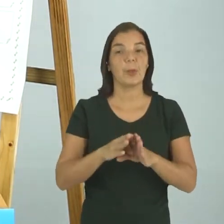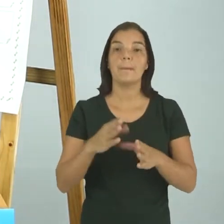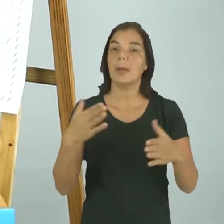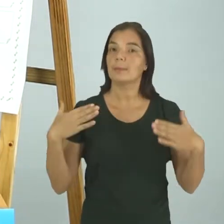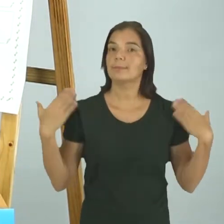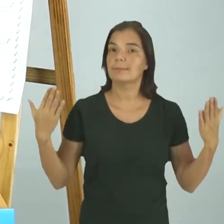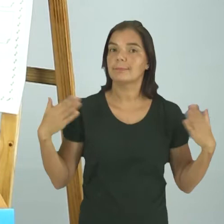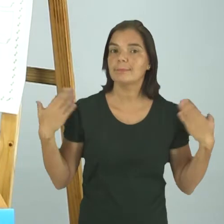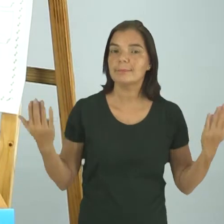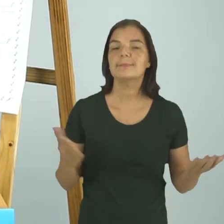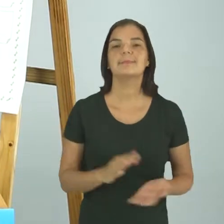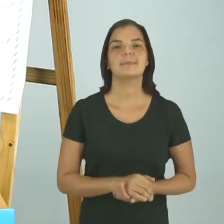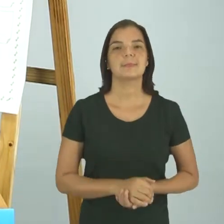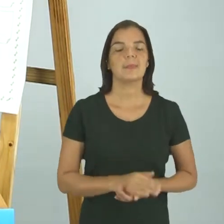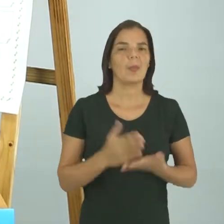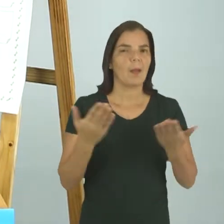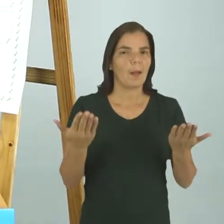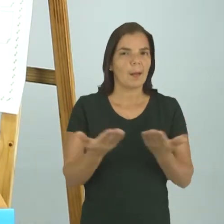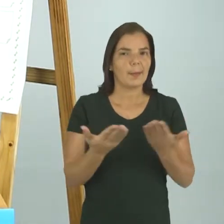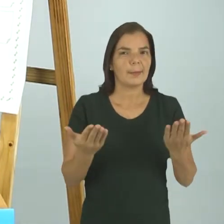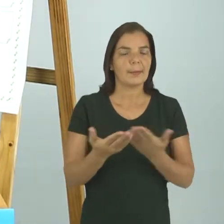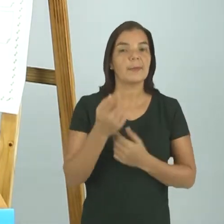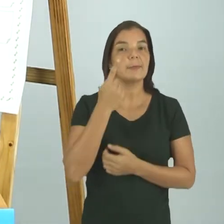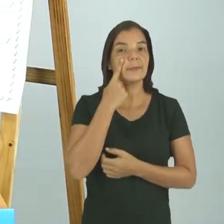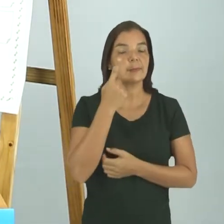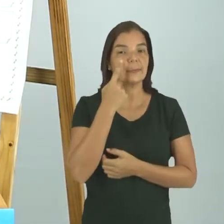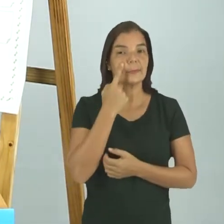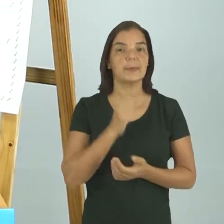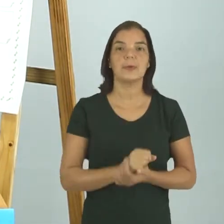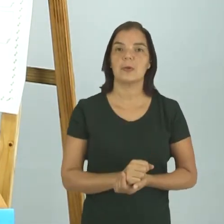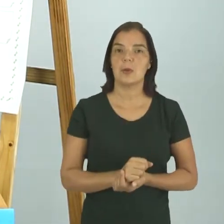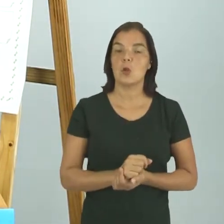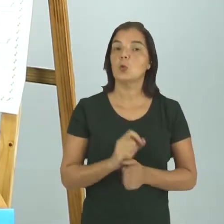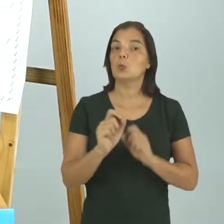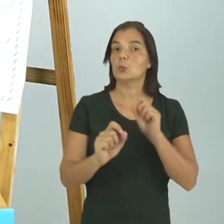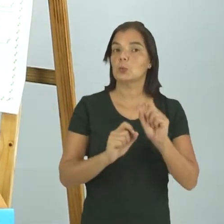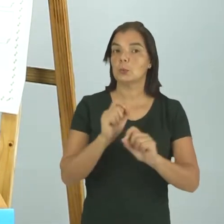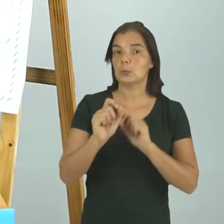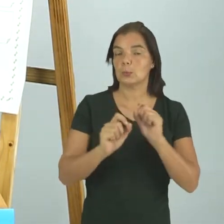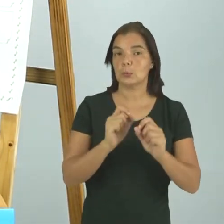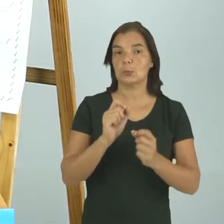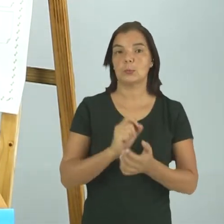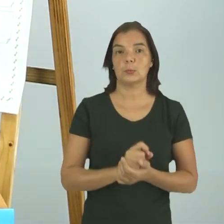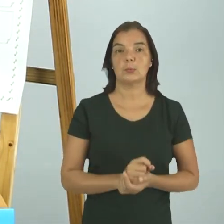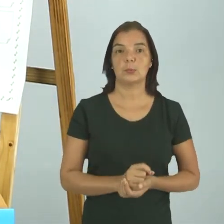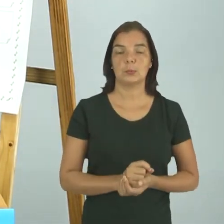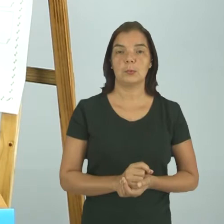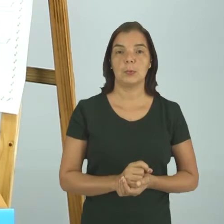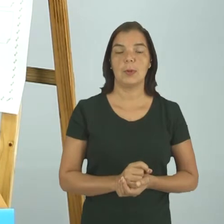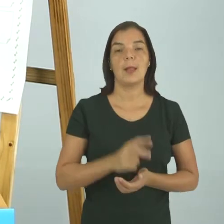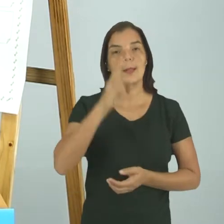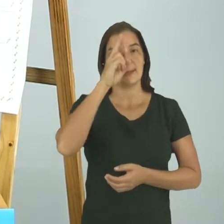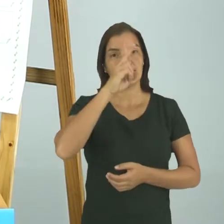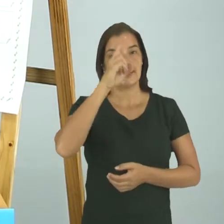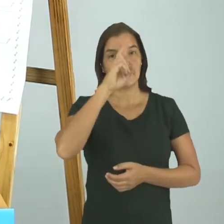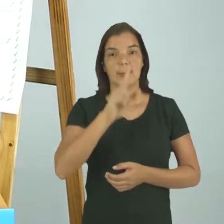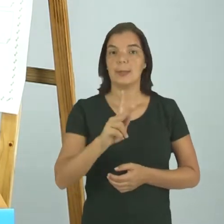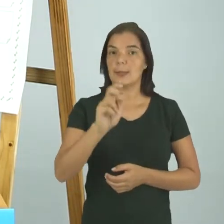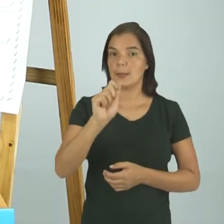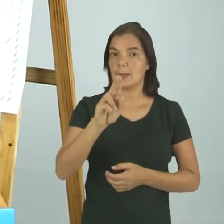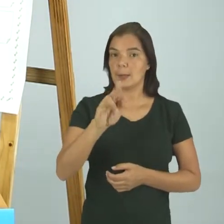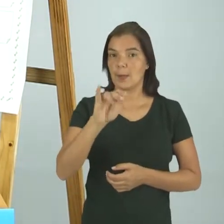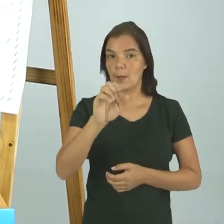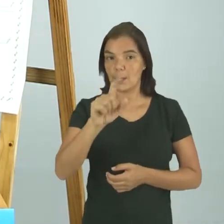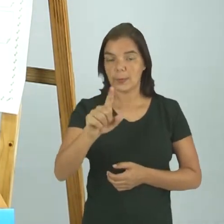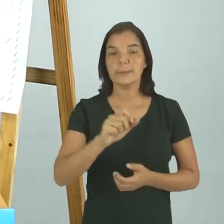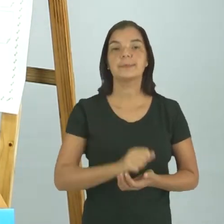lazer, né? Então, agora, nós vamos ver através da história de